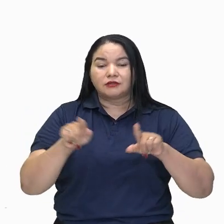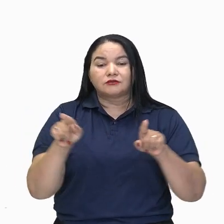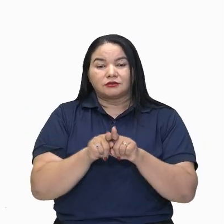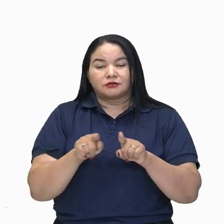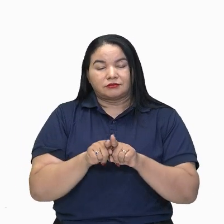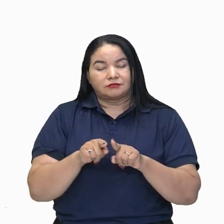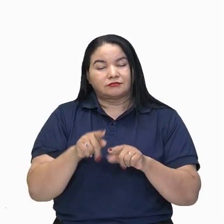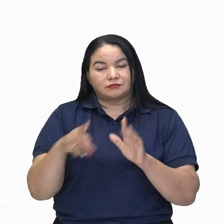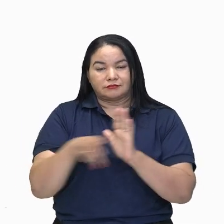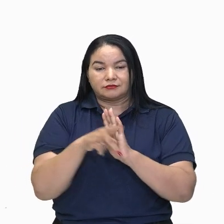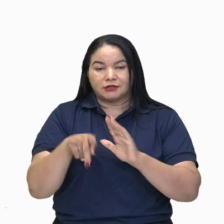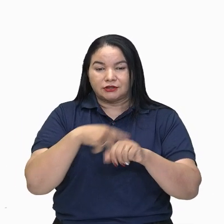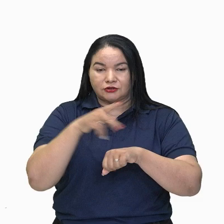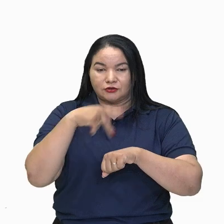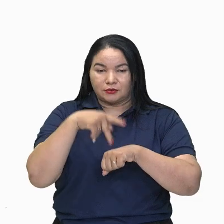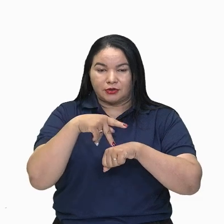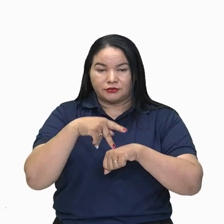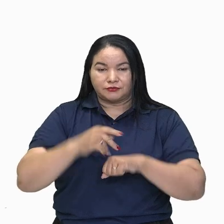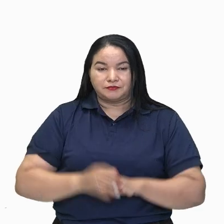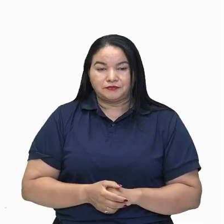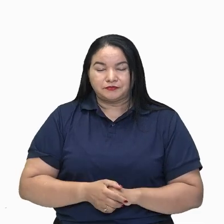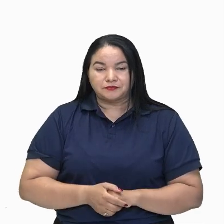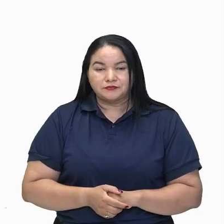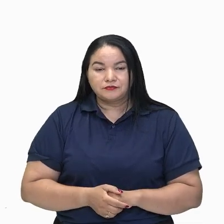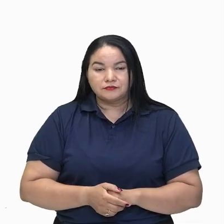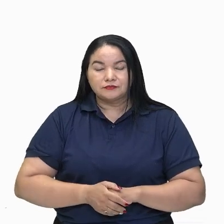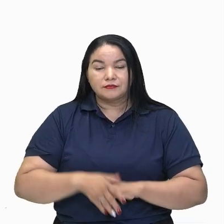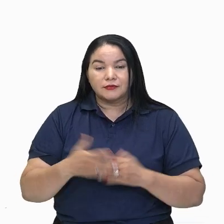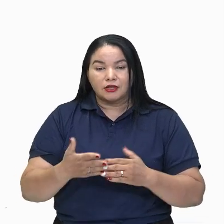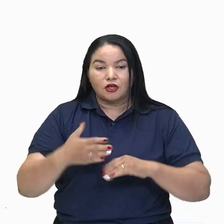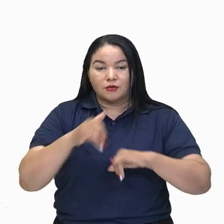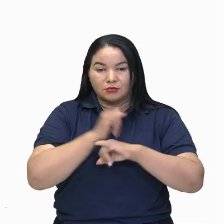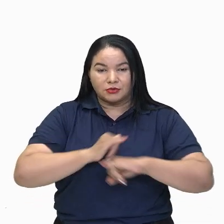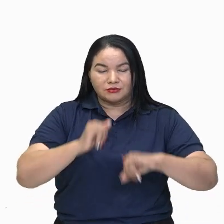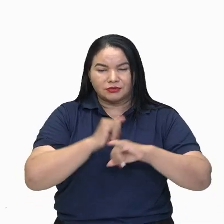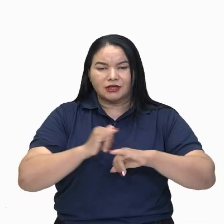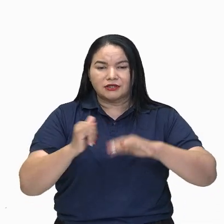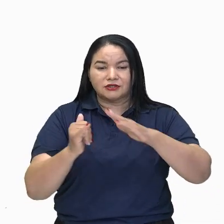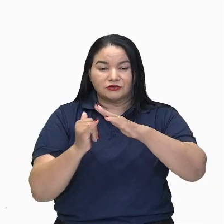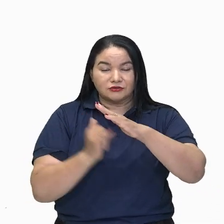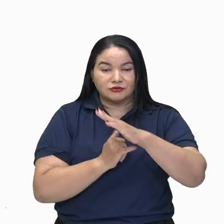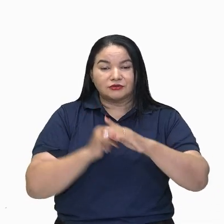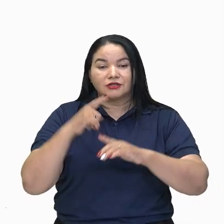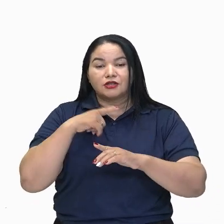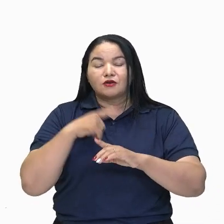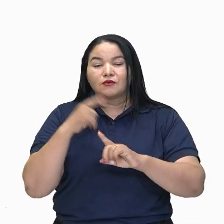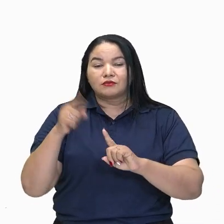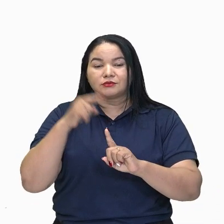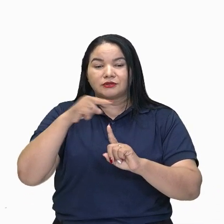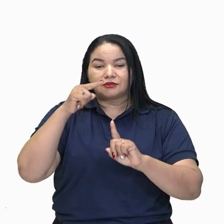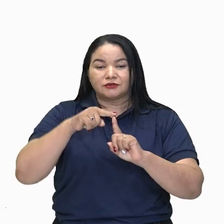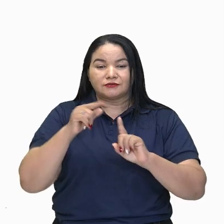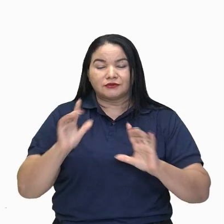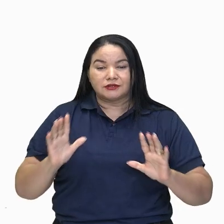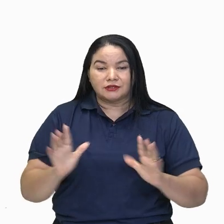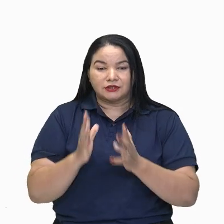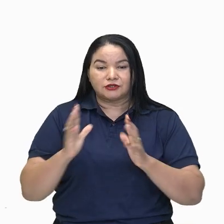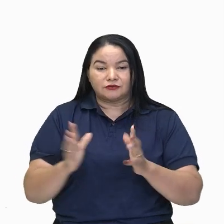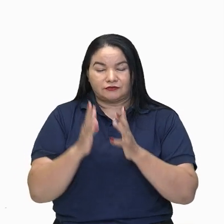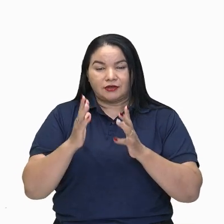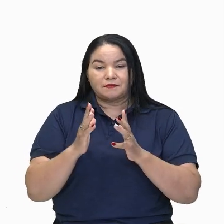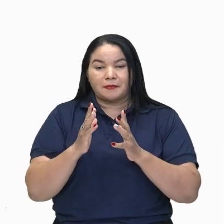país. Então, as propagandas institucionais, elas têm o objetivo de promover